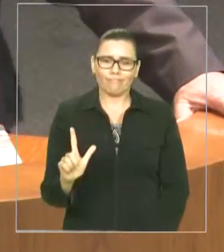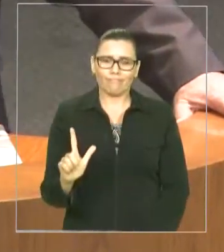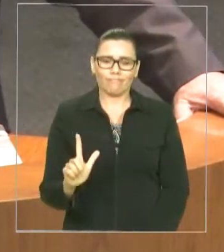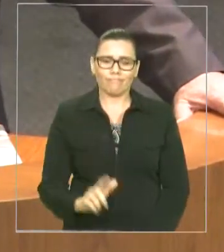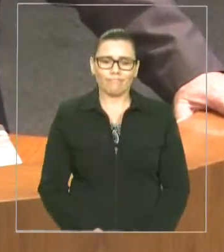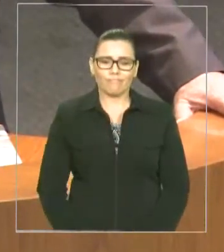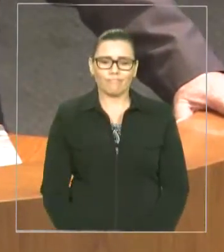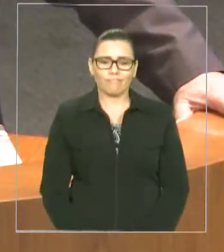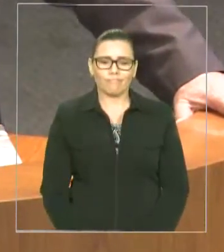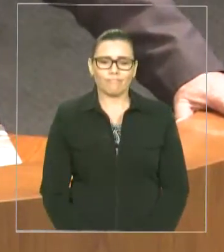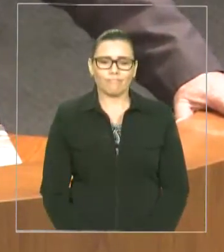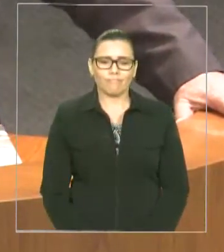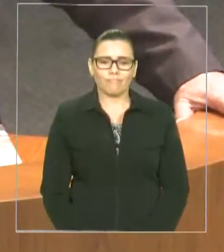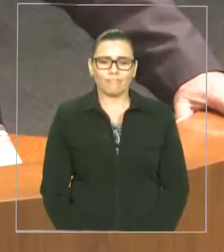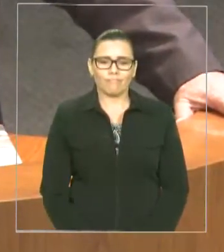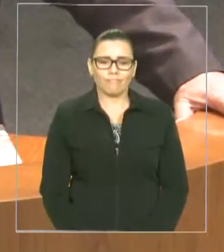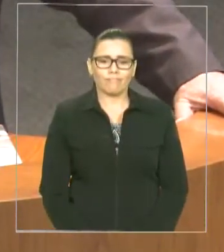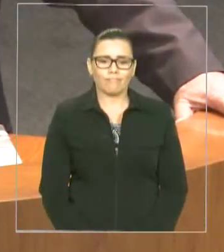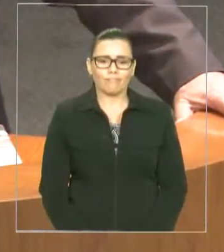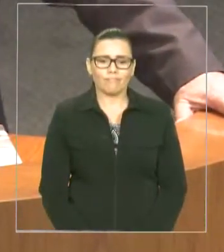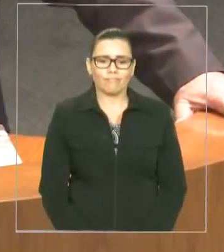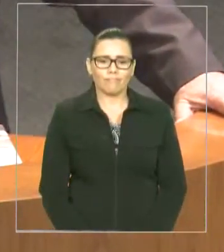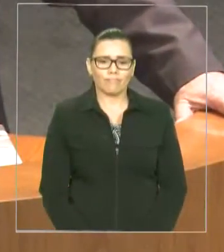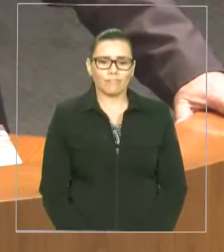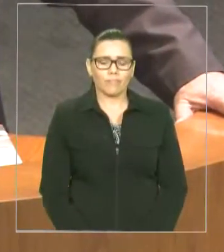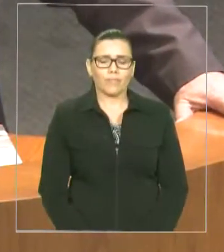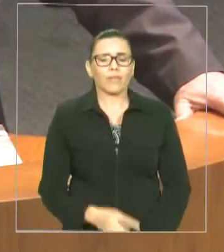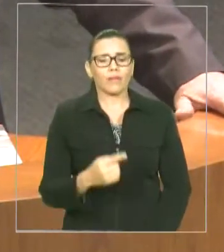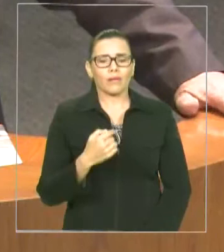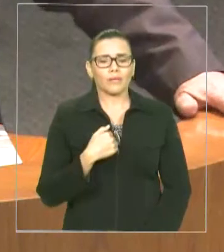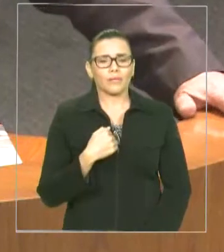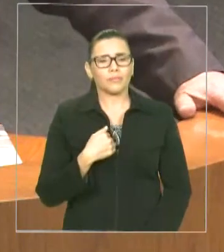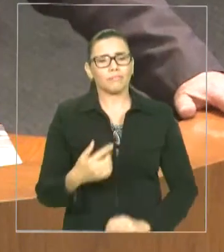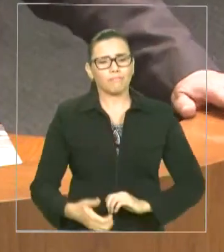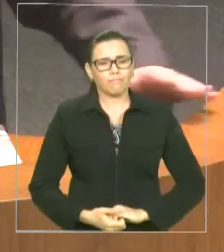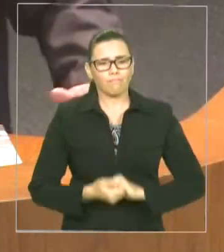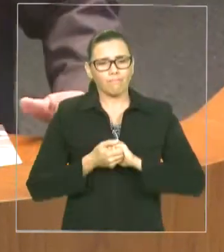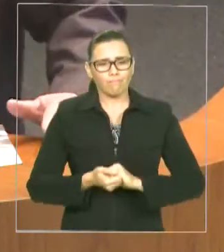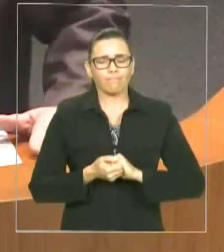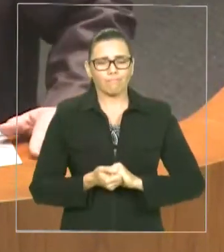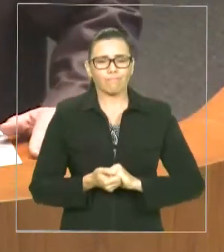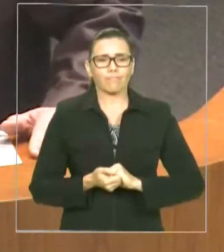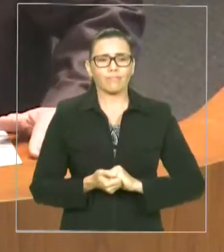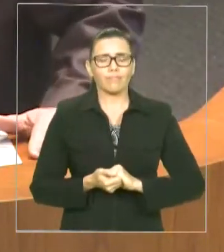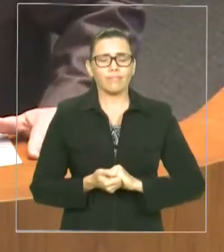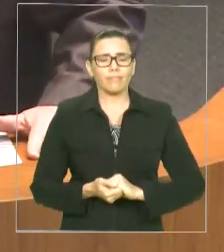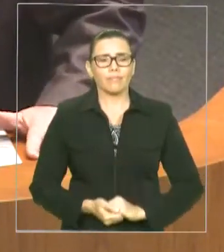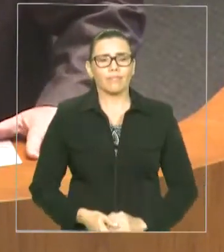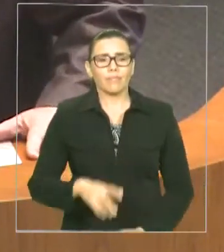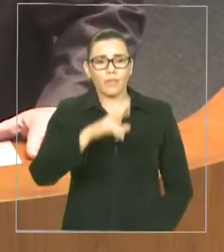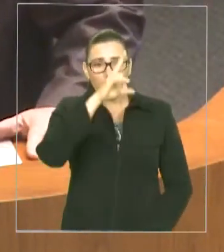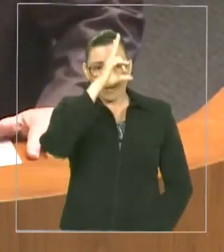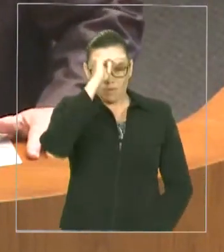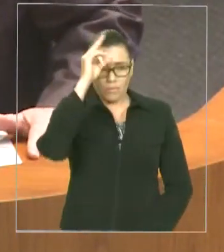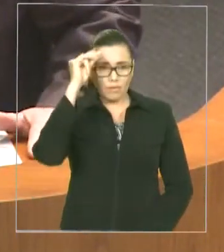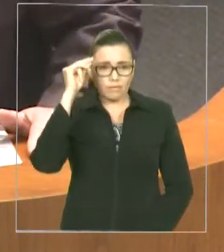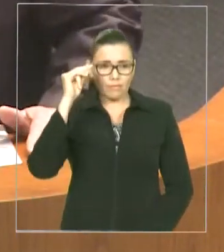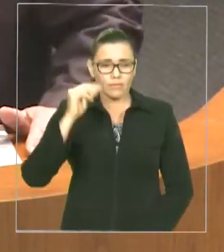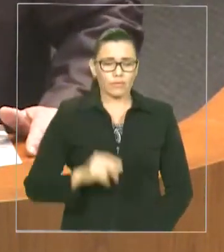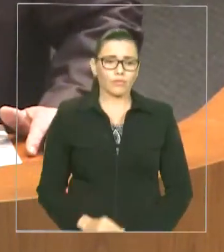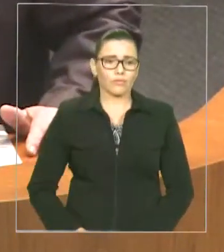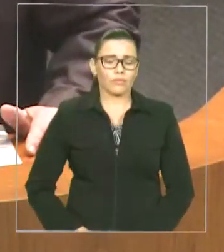Luís. Nossos sinceros parabéns ao prefeito desta capital, Edivaldo Holanda